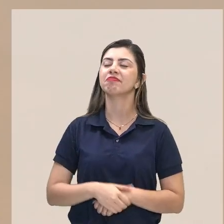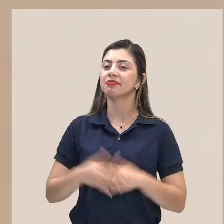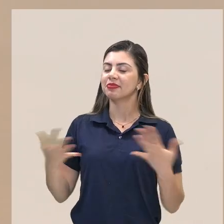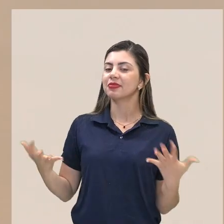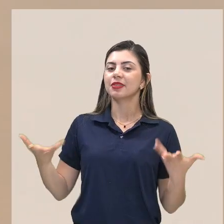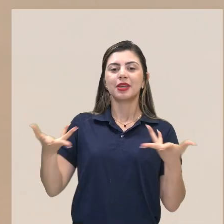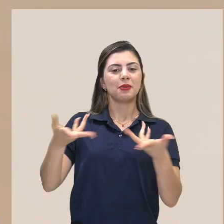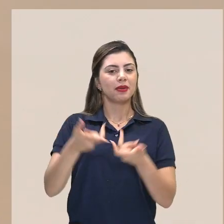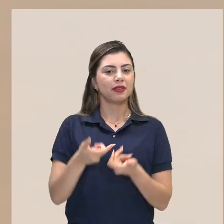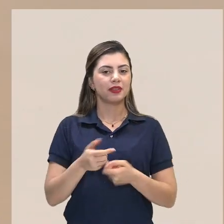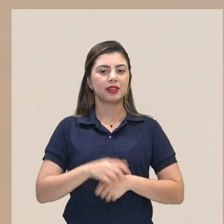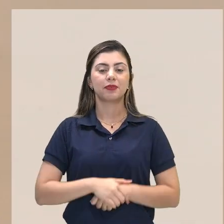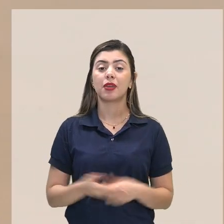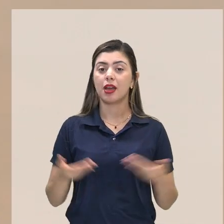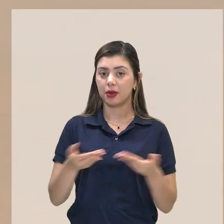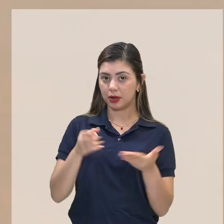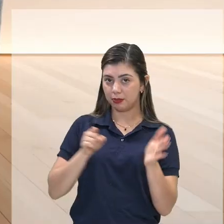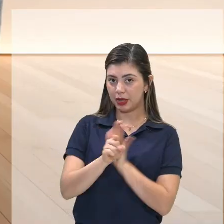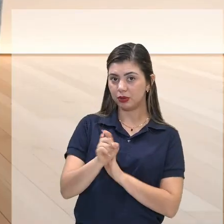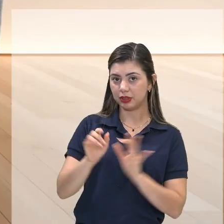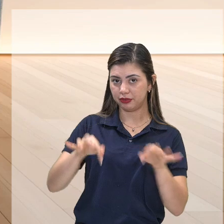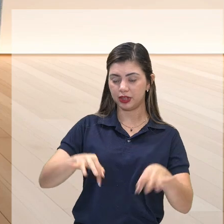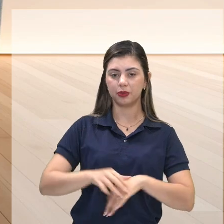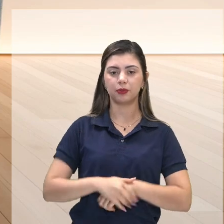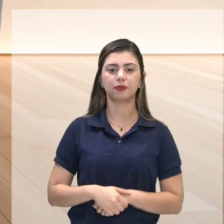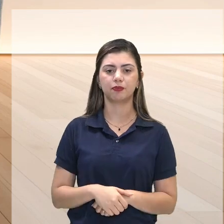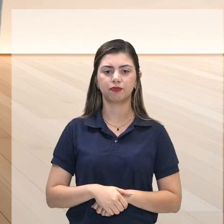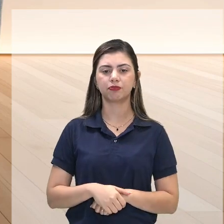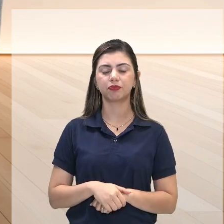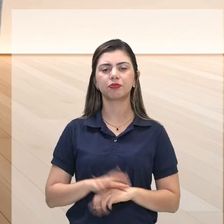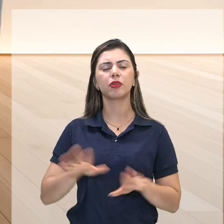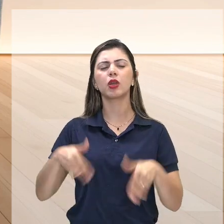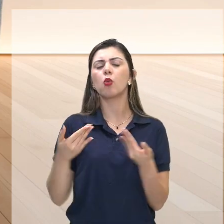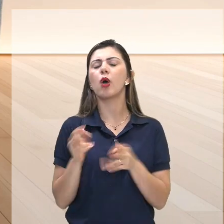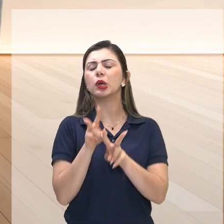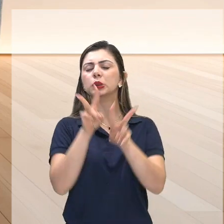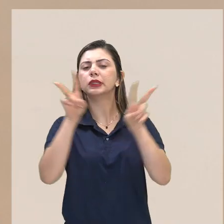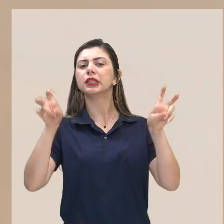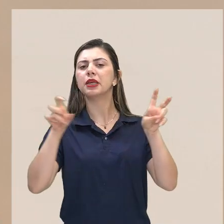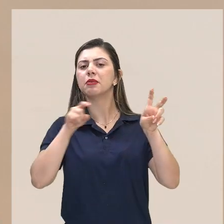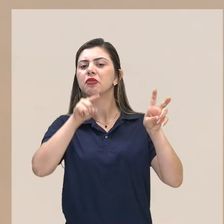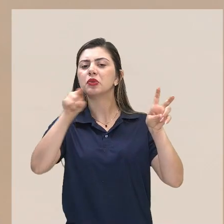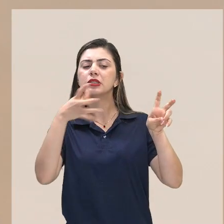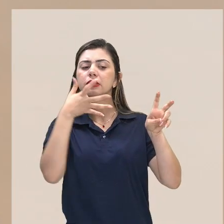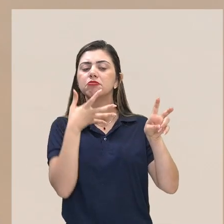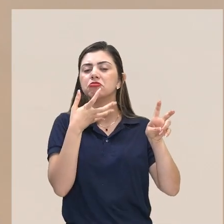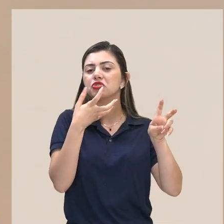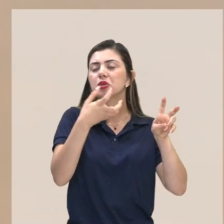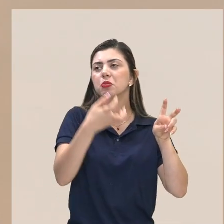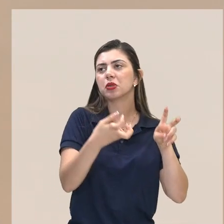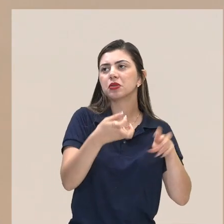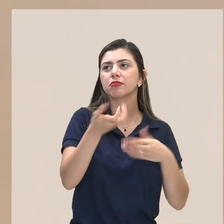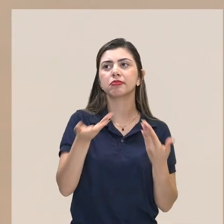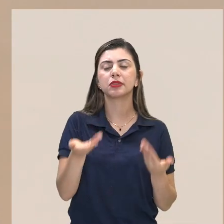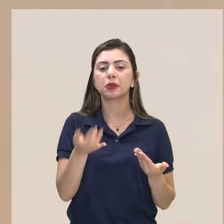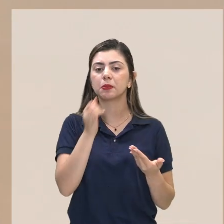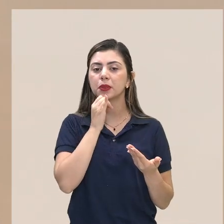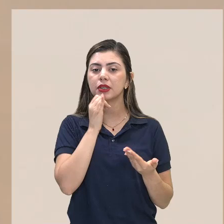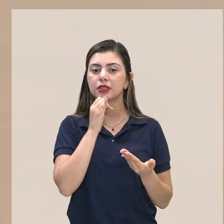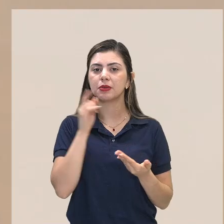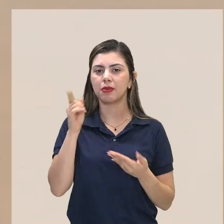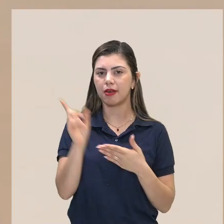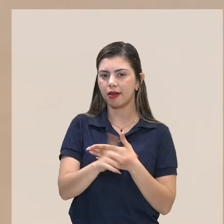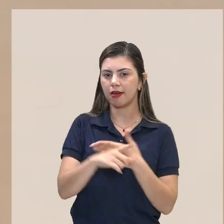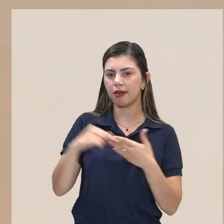maravilha! Vamos, então, à última pergunta. Qual temática chamou mais a tua atenção no conto da nossa